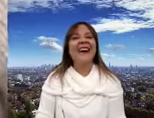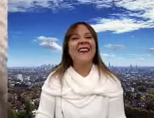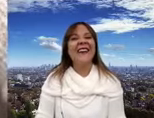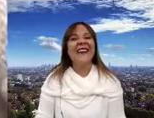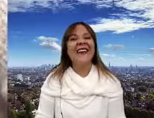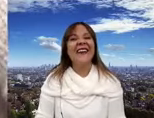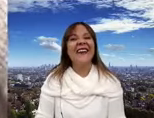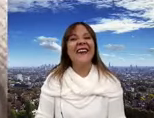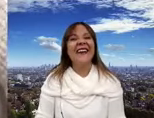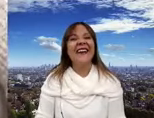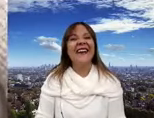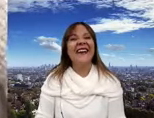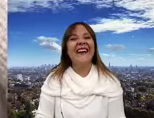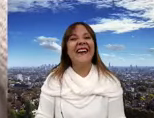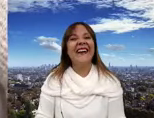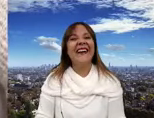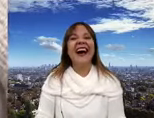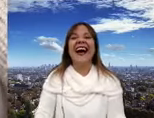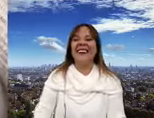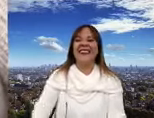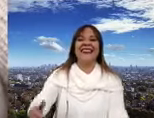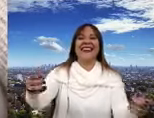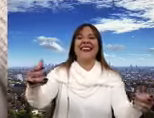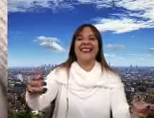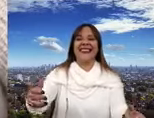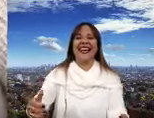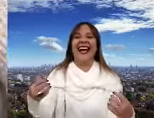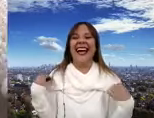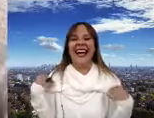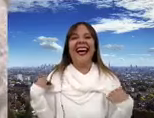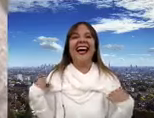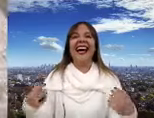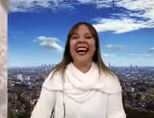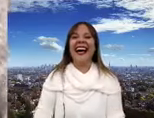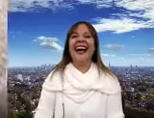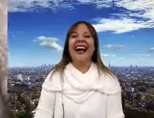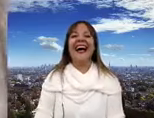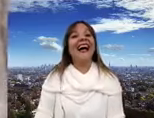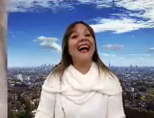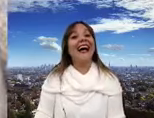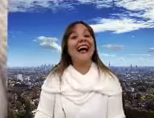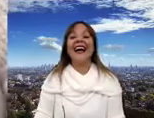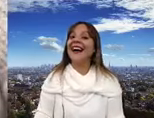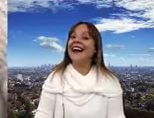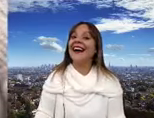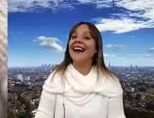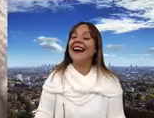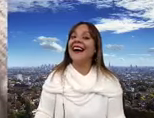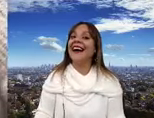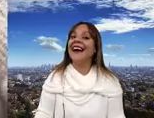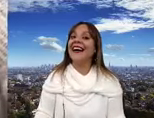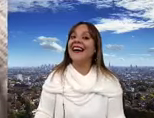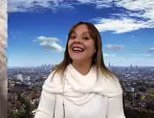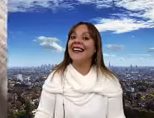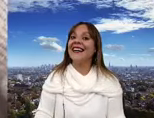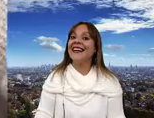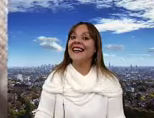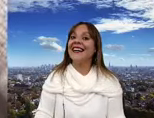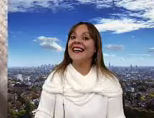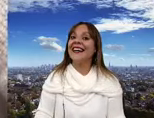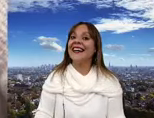Faz 84 anos. A gente casou de verdade em 2012? É. Ah, mas tem muitos